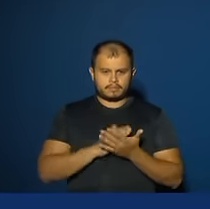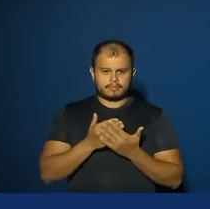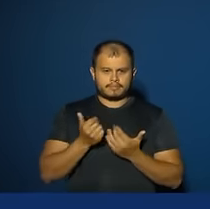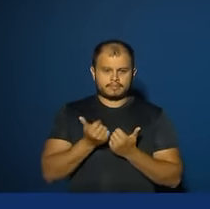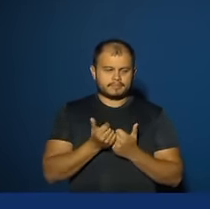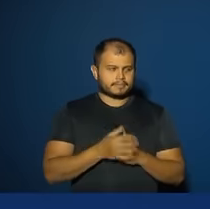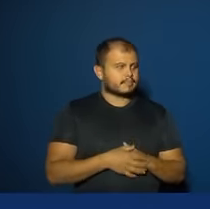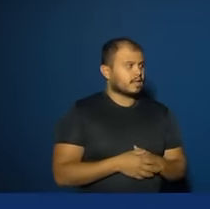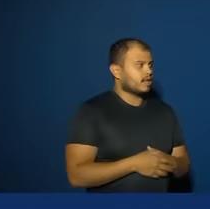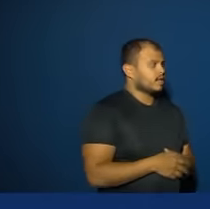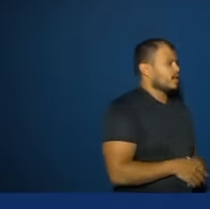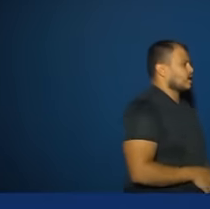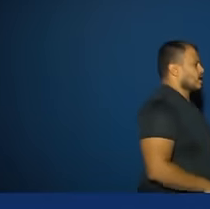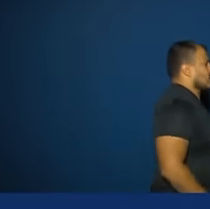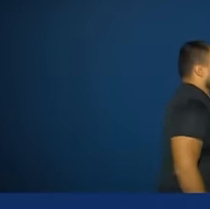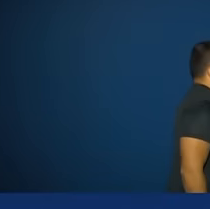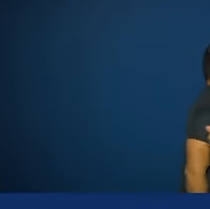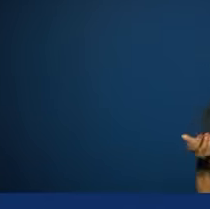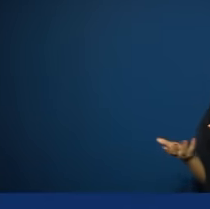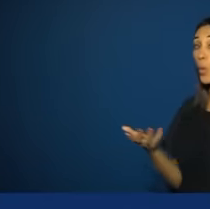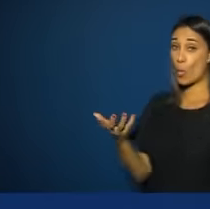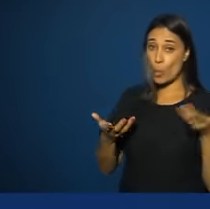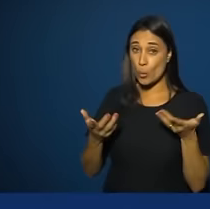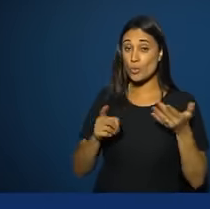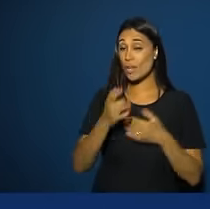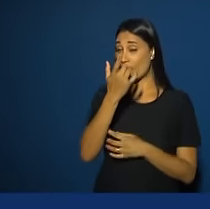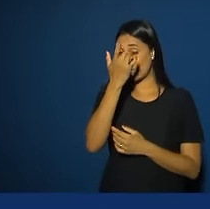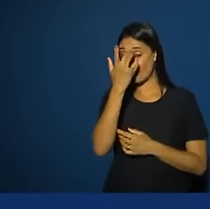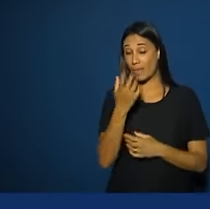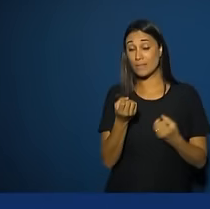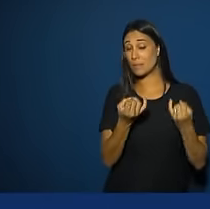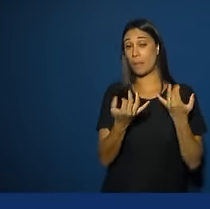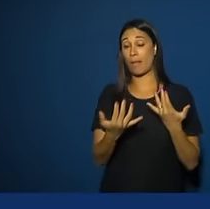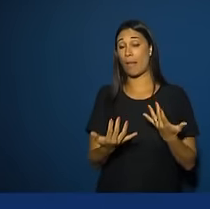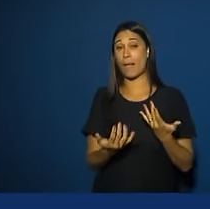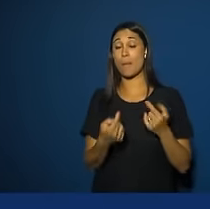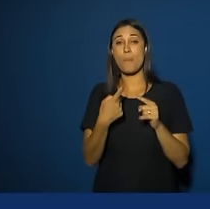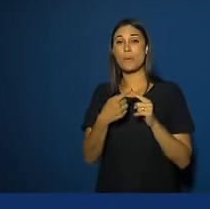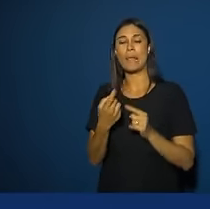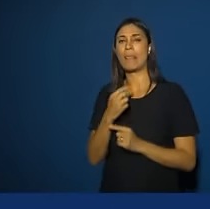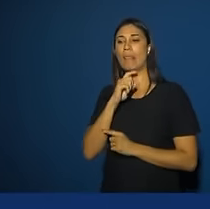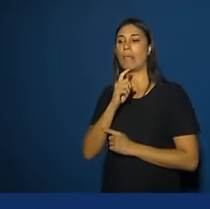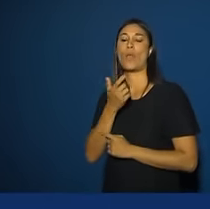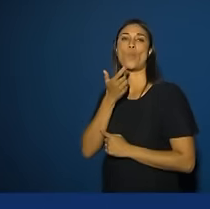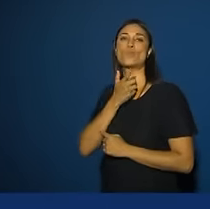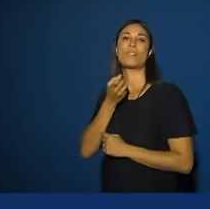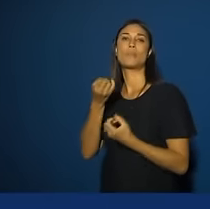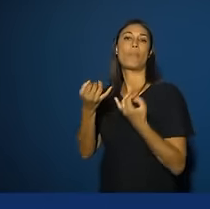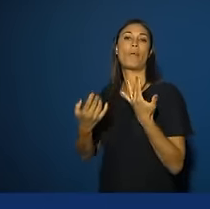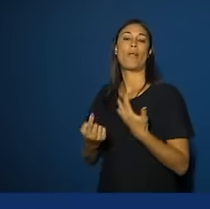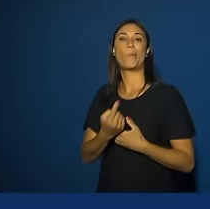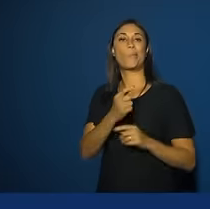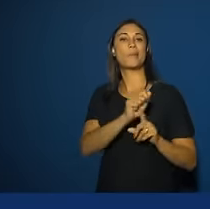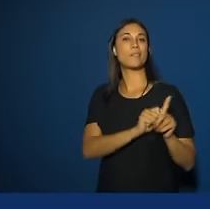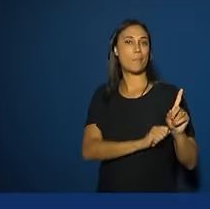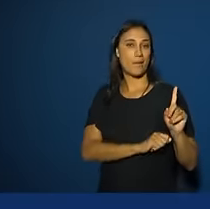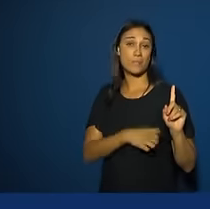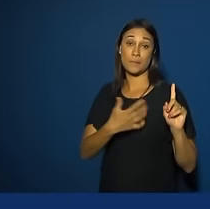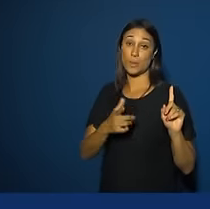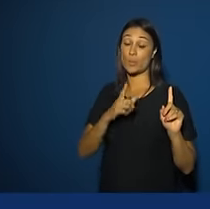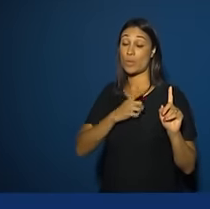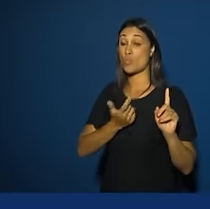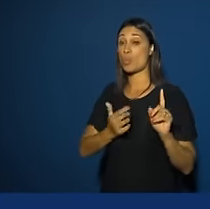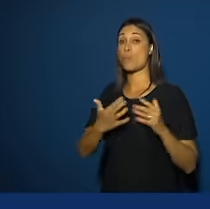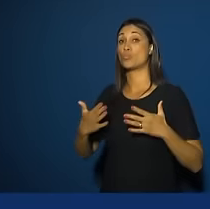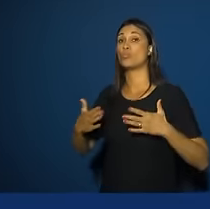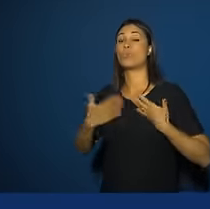hoje, falar o seguinte, é fácil explicar o crescimento do ano passado? Duvido, porque ninguém conseguia explicar no primeiro semestre. Então, tem um elemento de surpresa